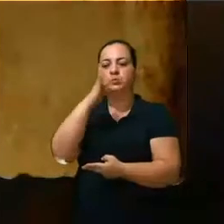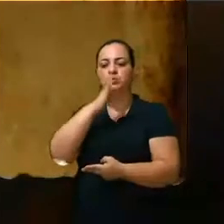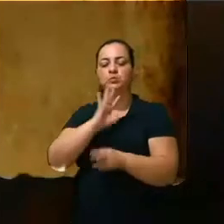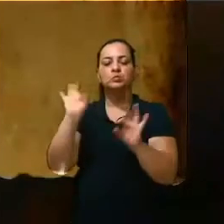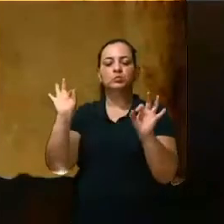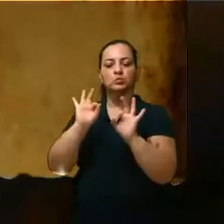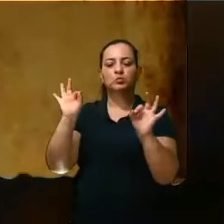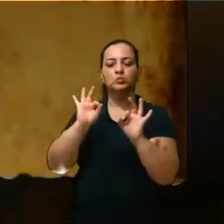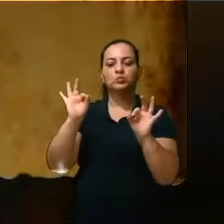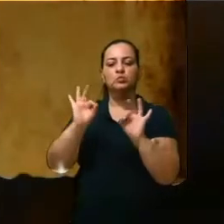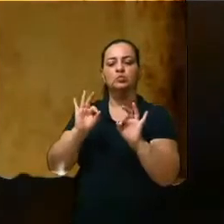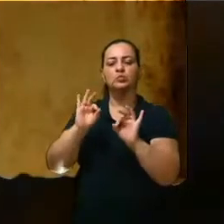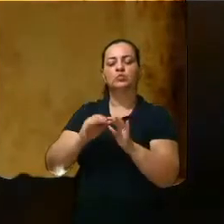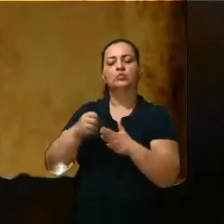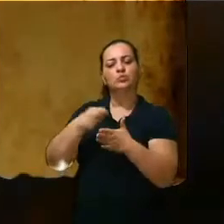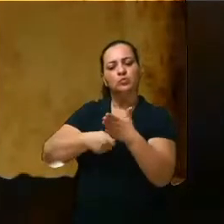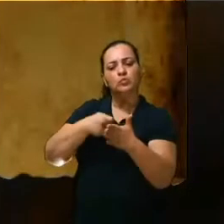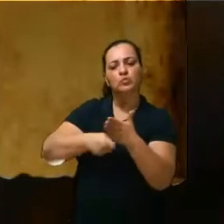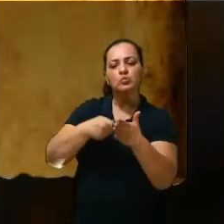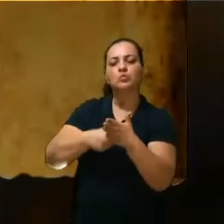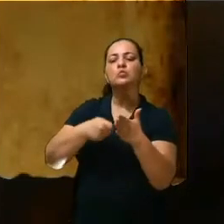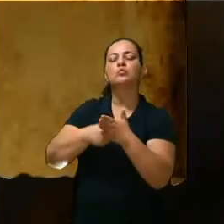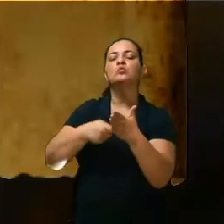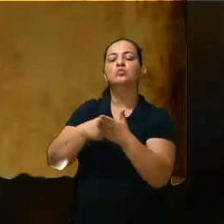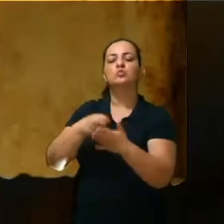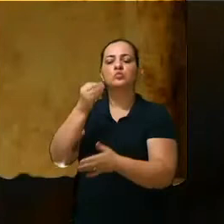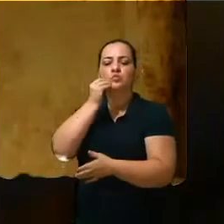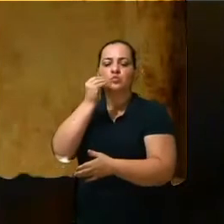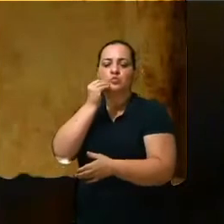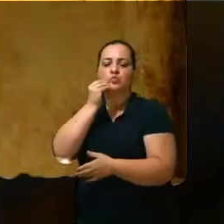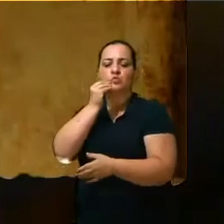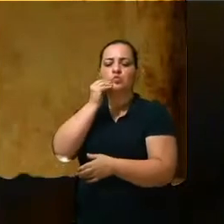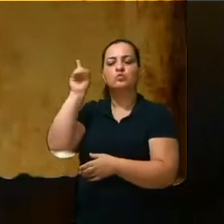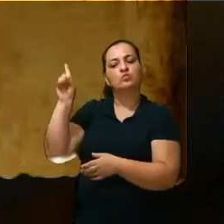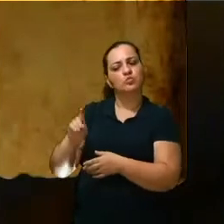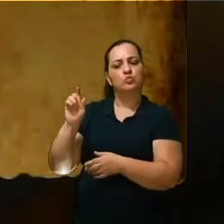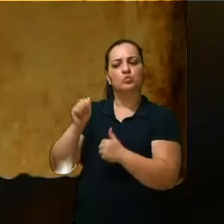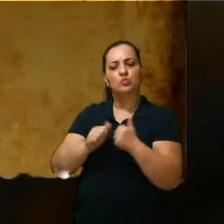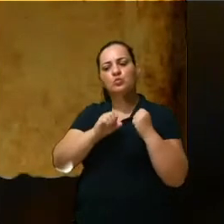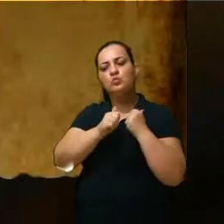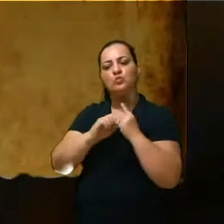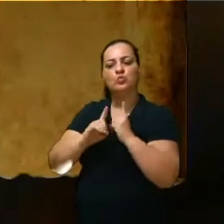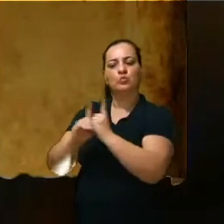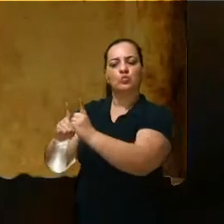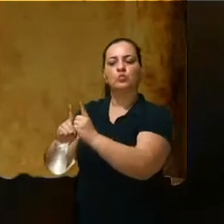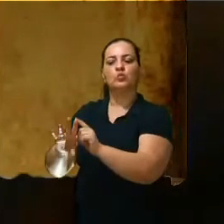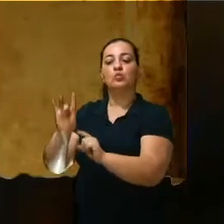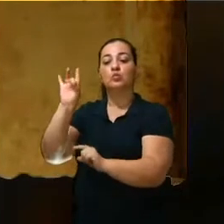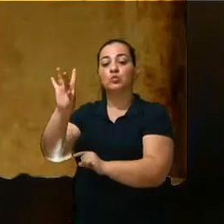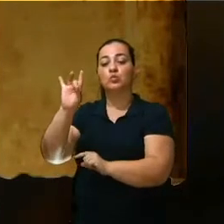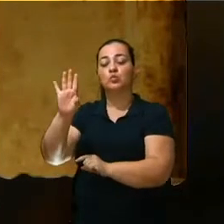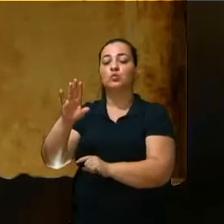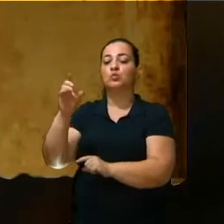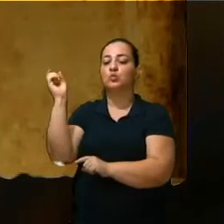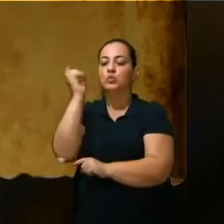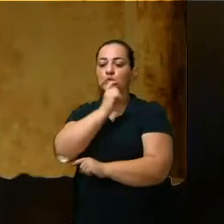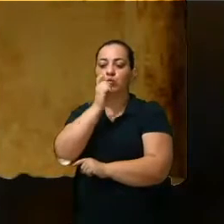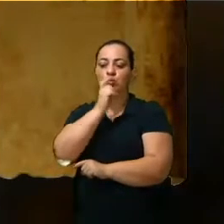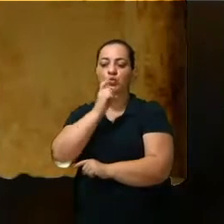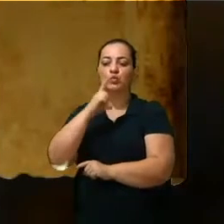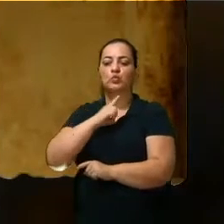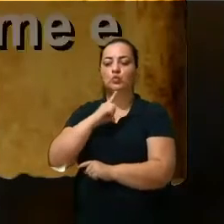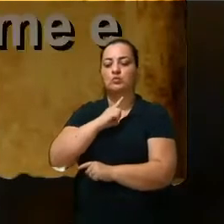o zesta provos que dizem ser Apóstolos e não são e tu os achaste